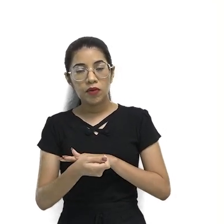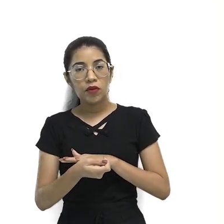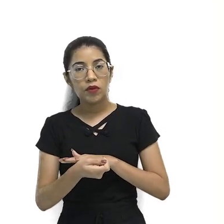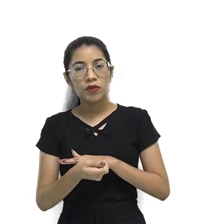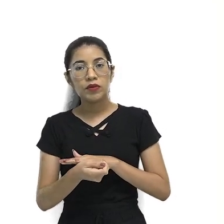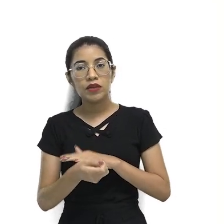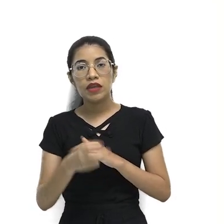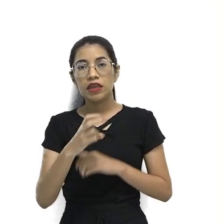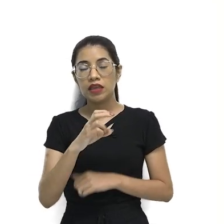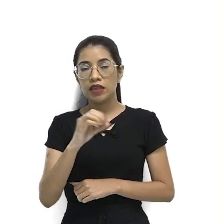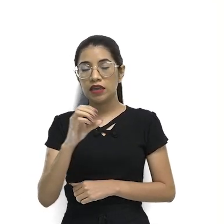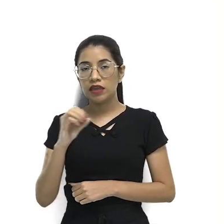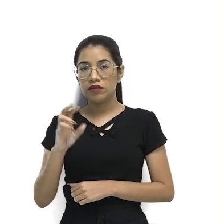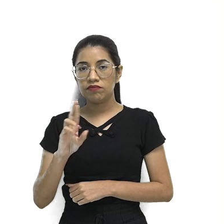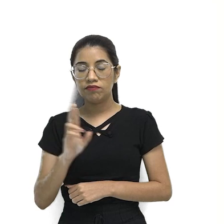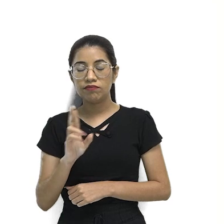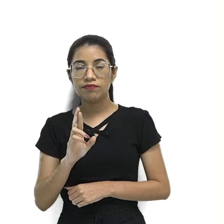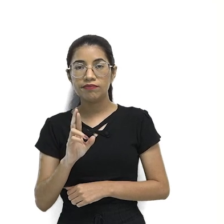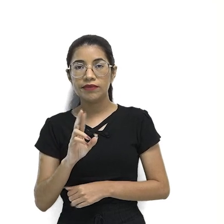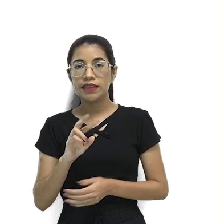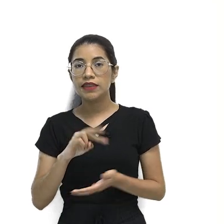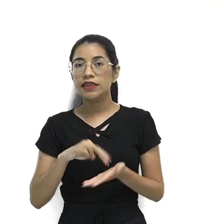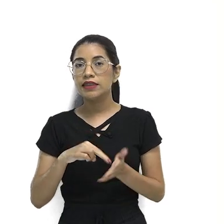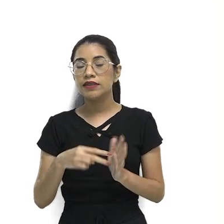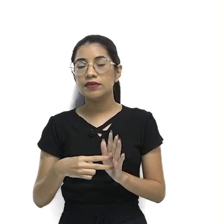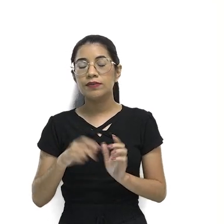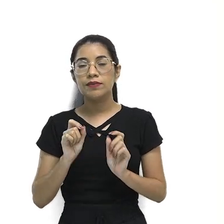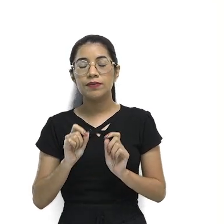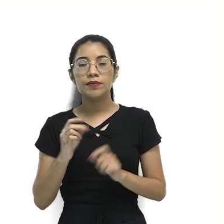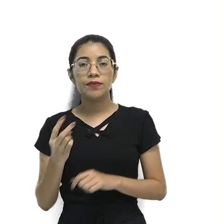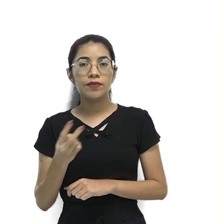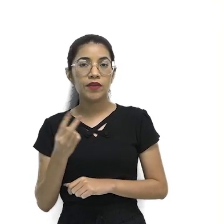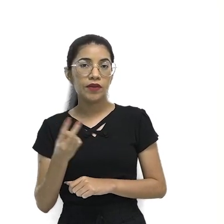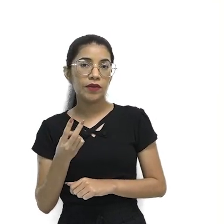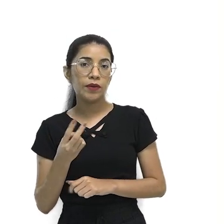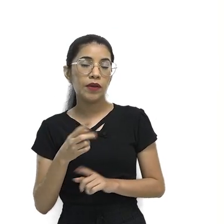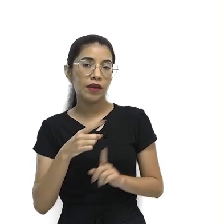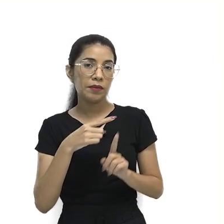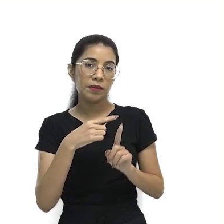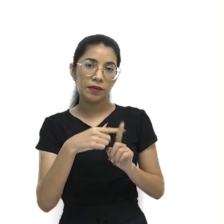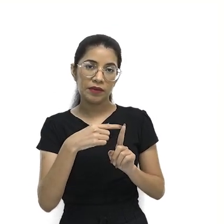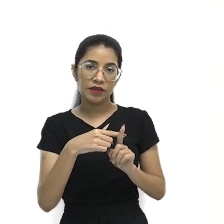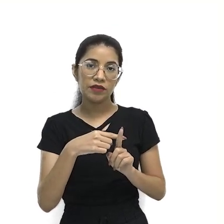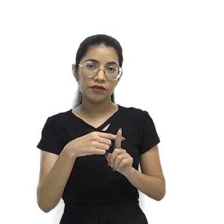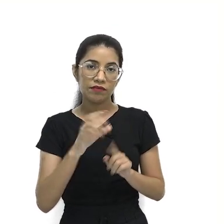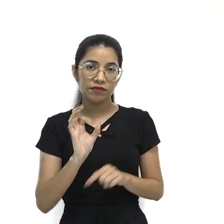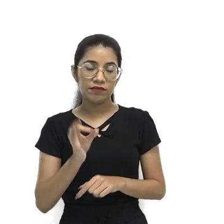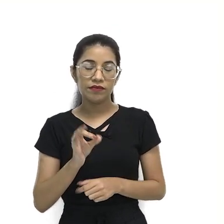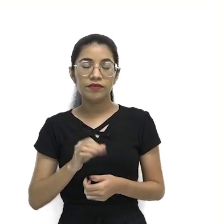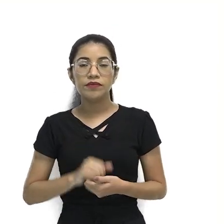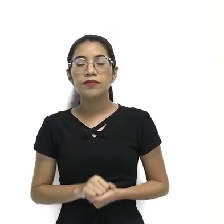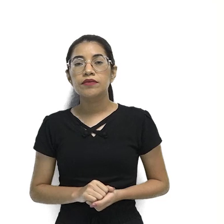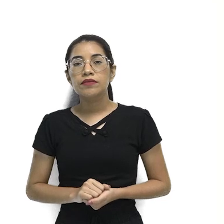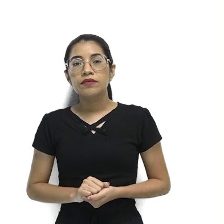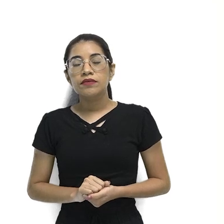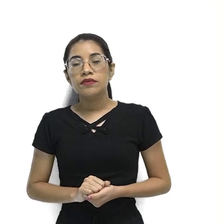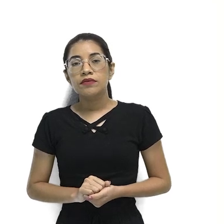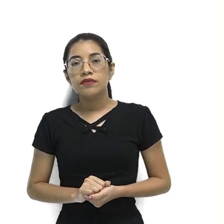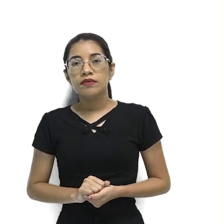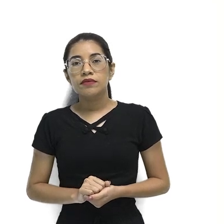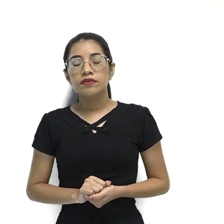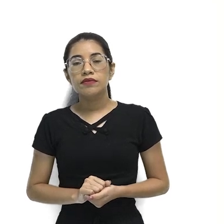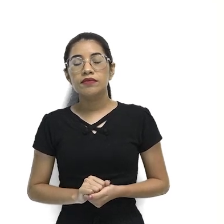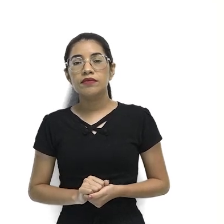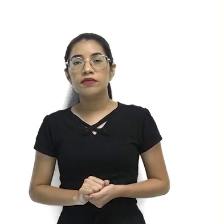e depositou R$500, então eu entendo que esse valor é um valor positivo, tá?